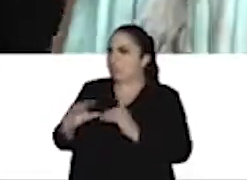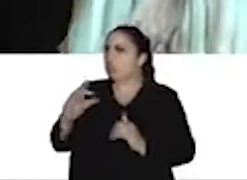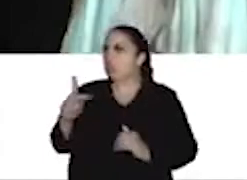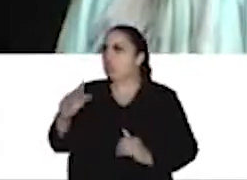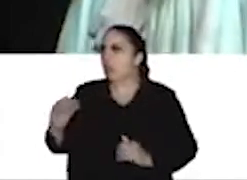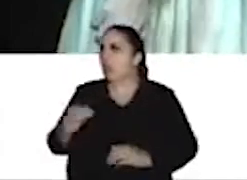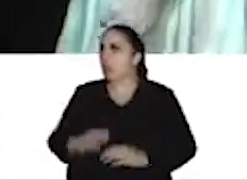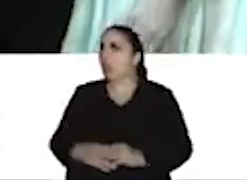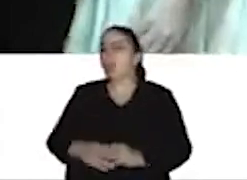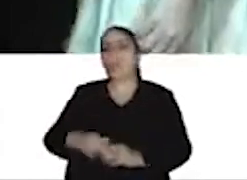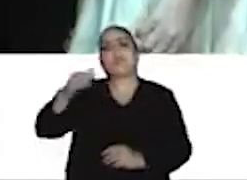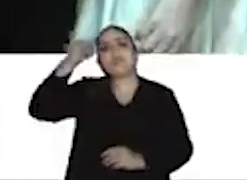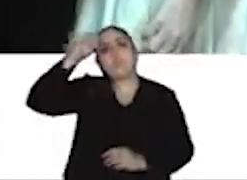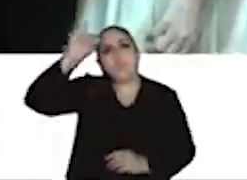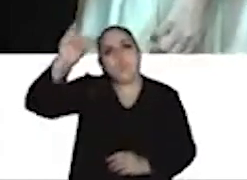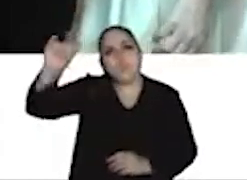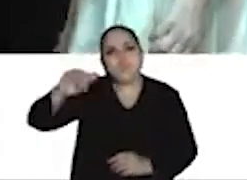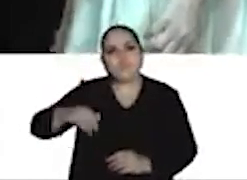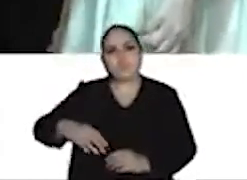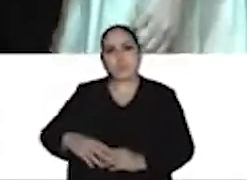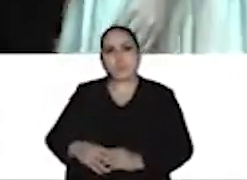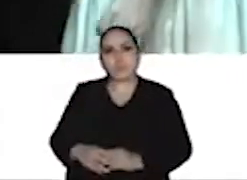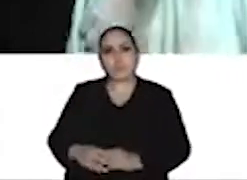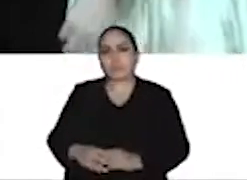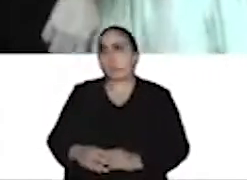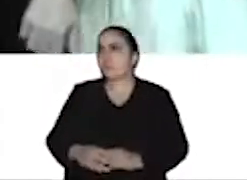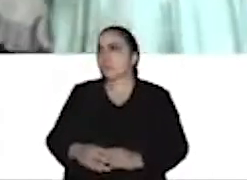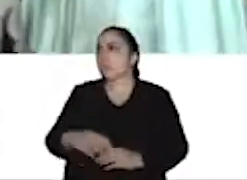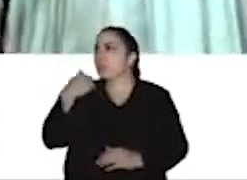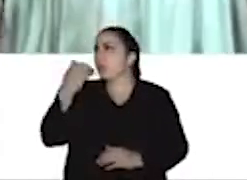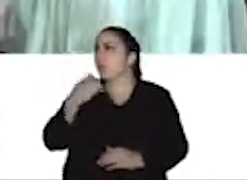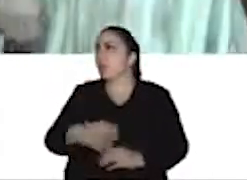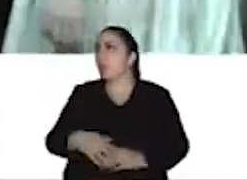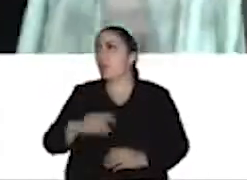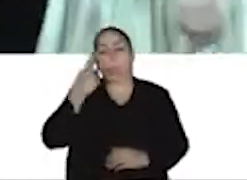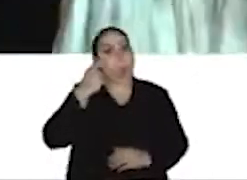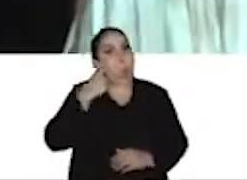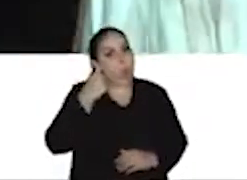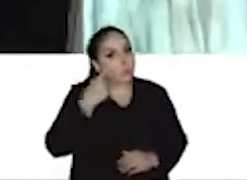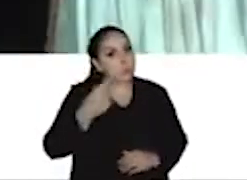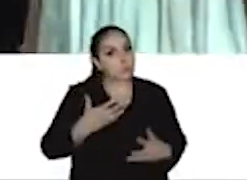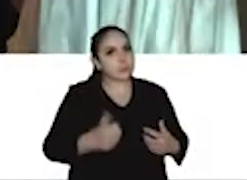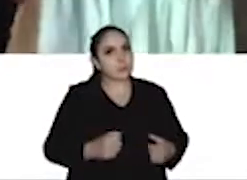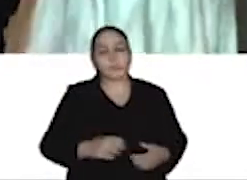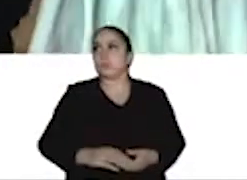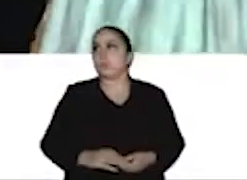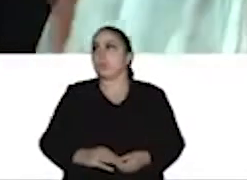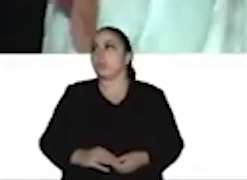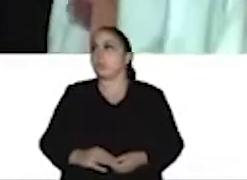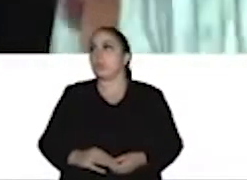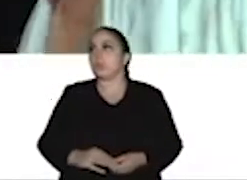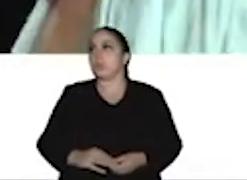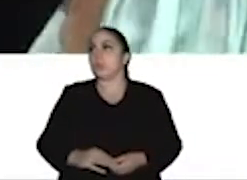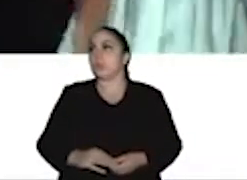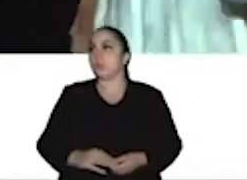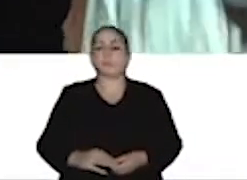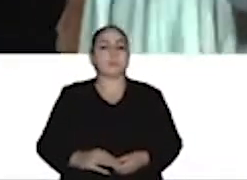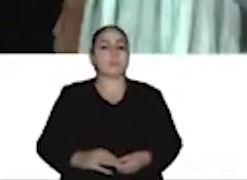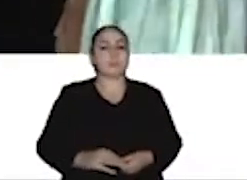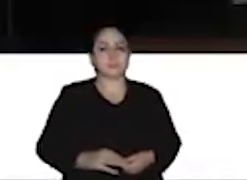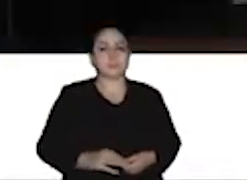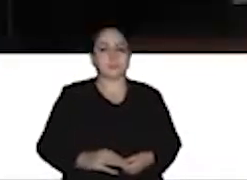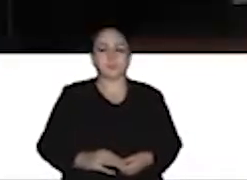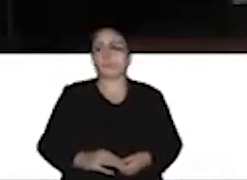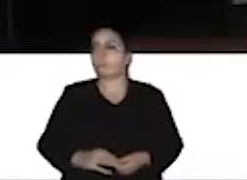Chico? Guamputo. E por gosto. Olha a guincha que te gruda, Silena. Não é tu que me ensinas?